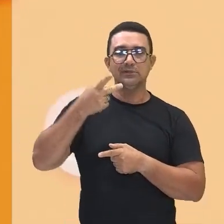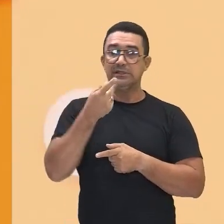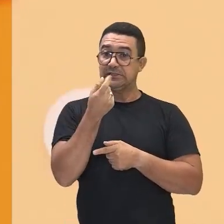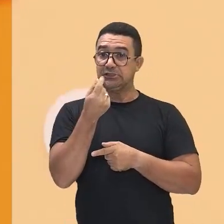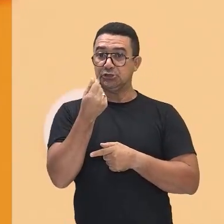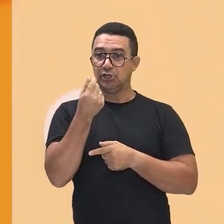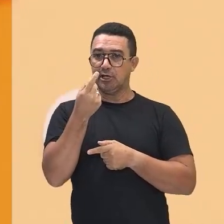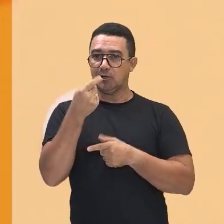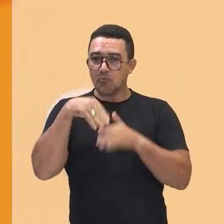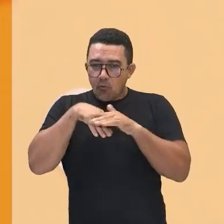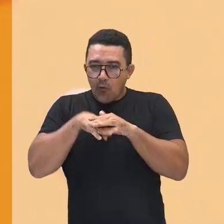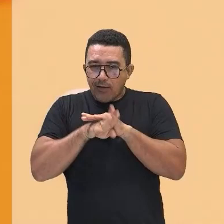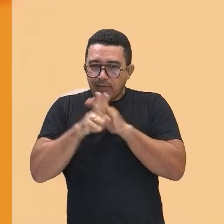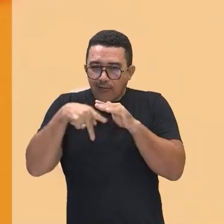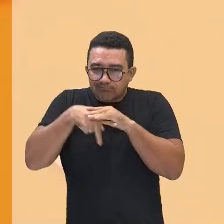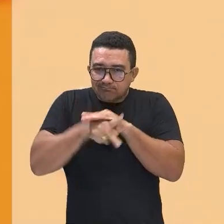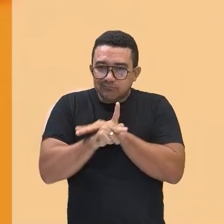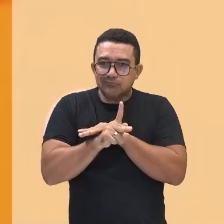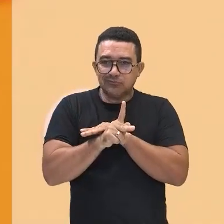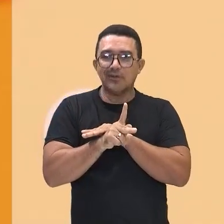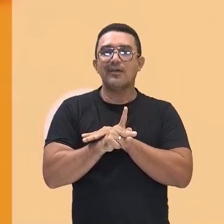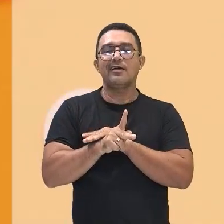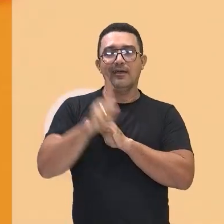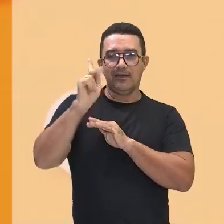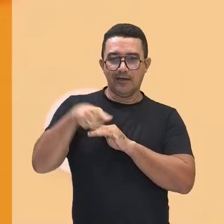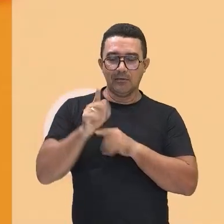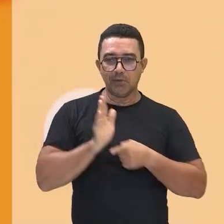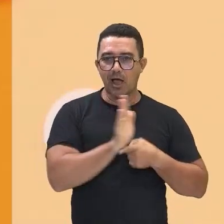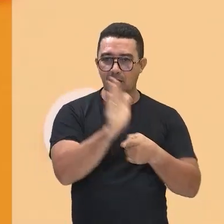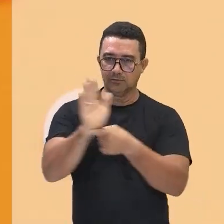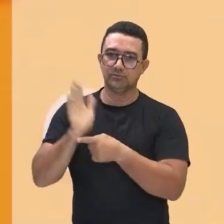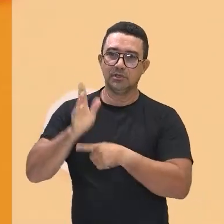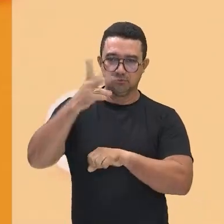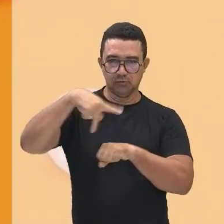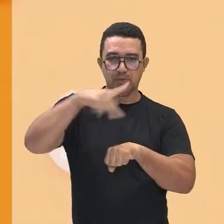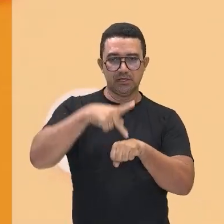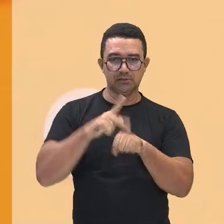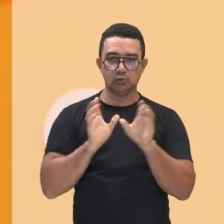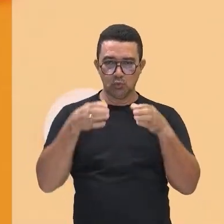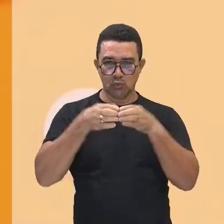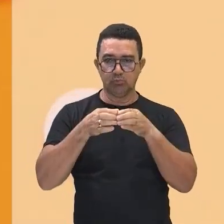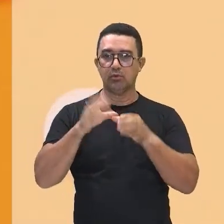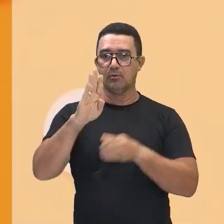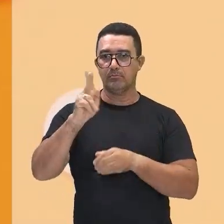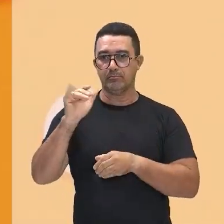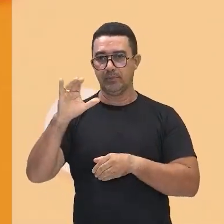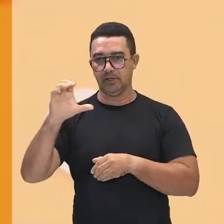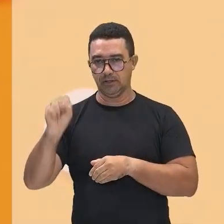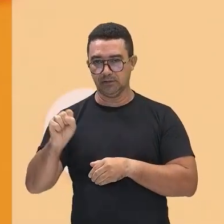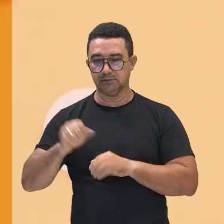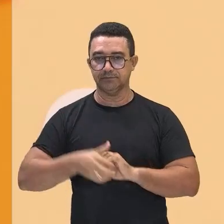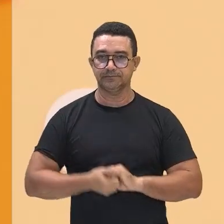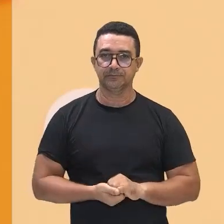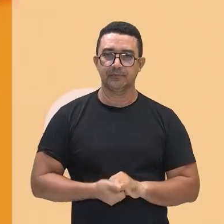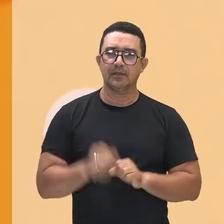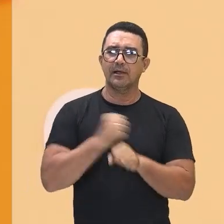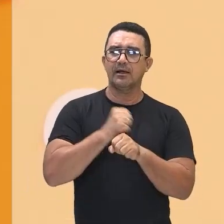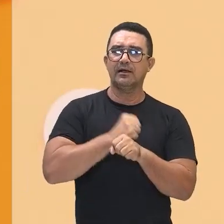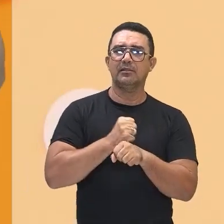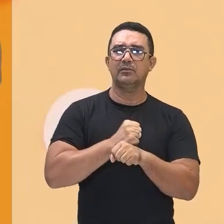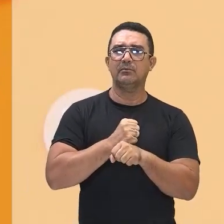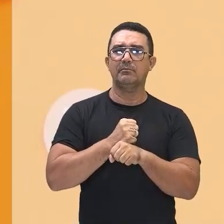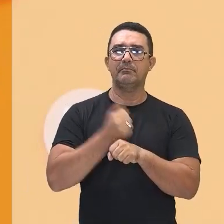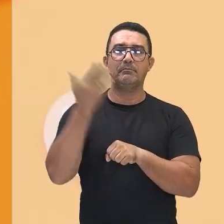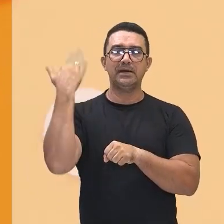que acabou sendo formado aí pelo BRICS, vai ser para realmente ajudar nesse desenvolvimento. E no ano passado vai ocorrer o